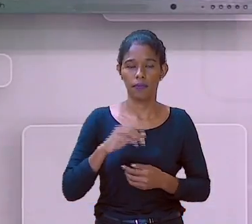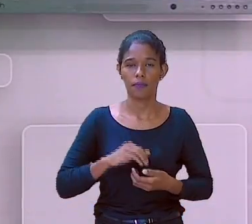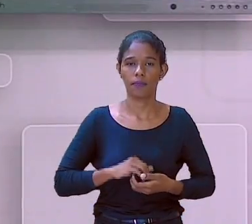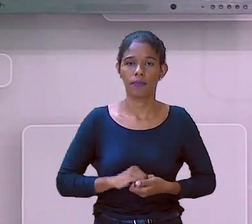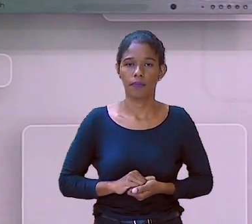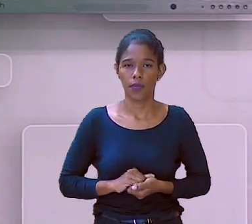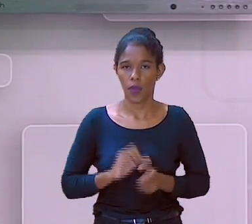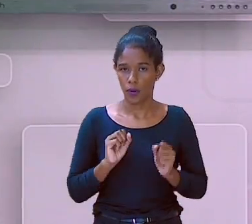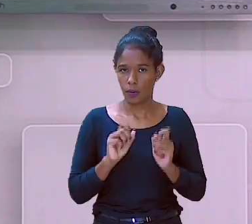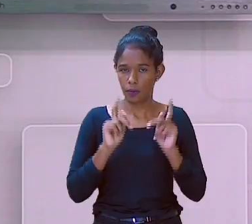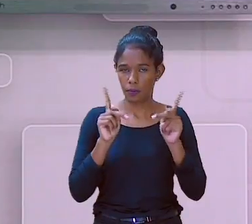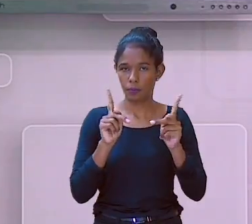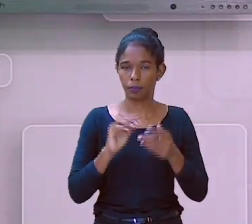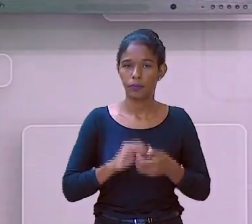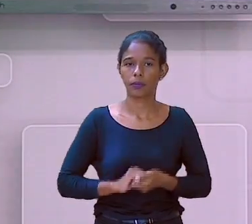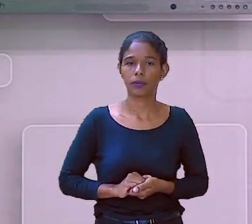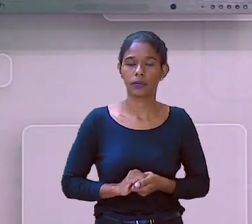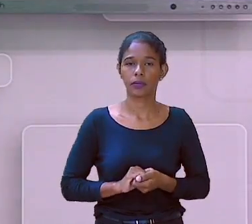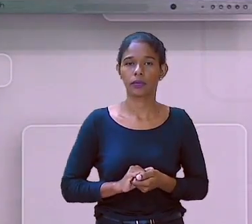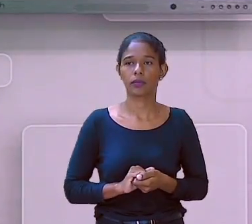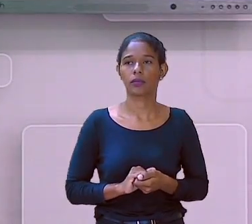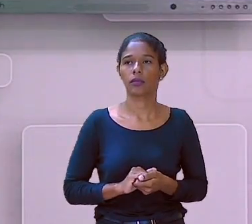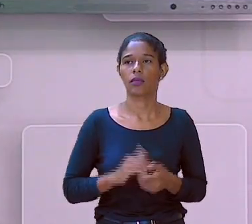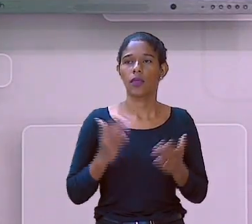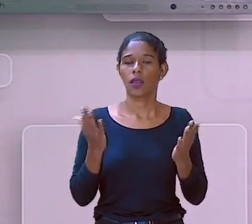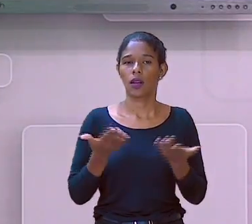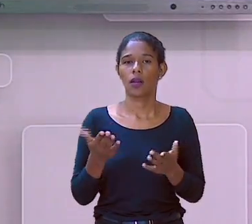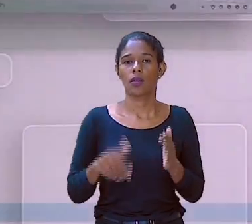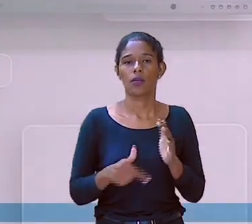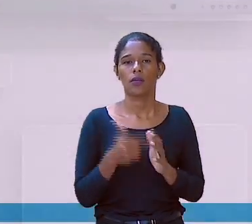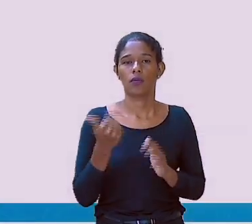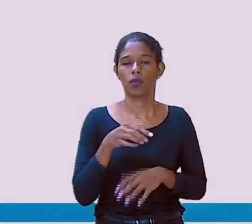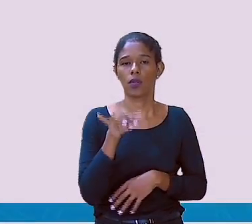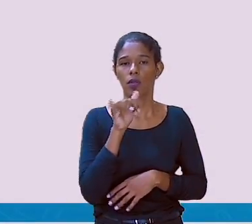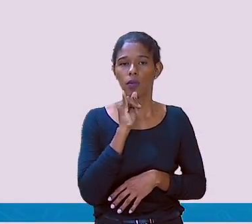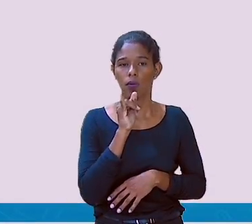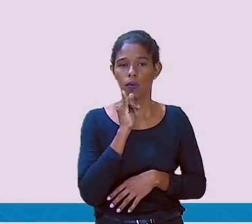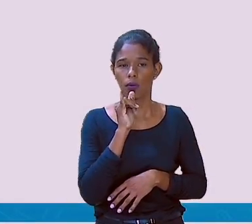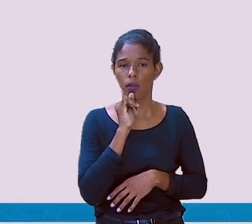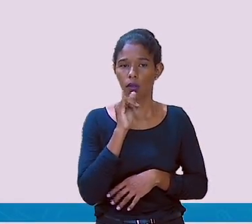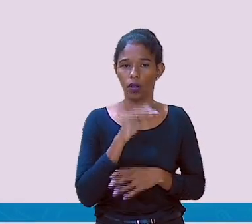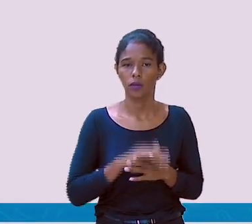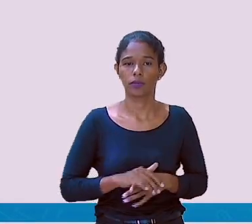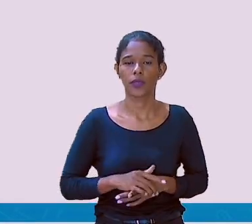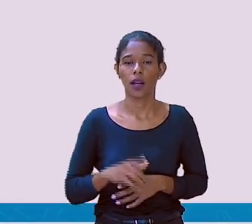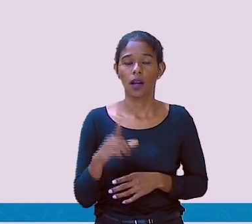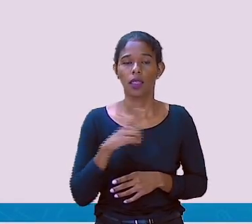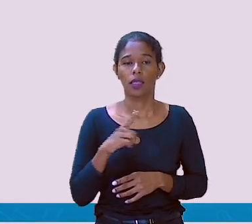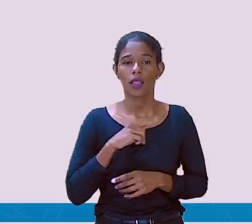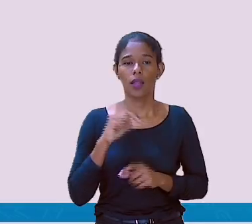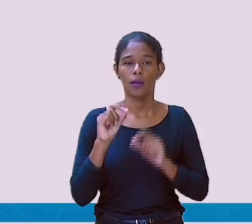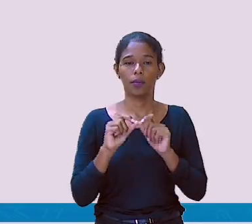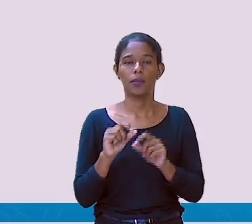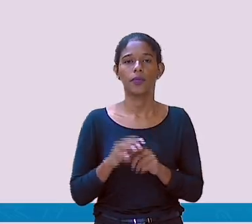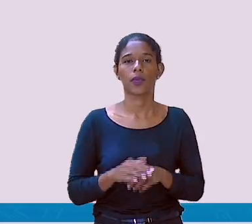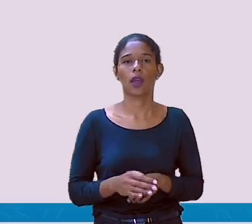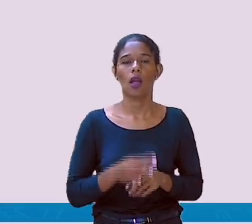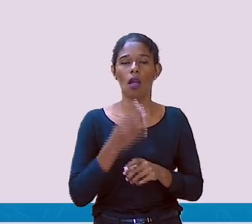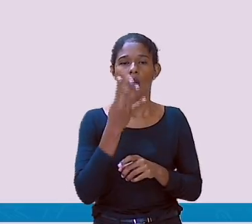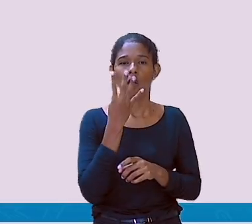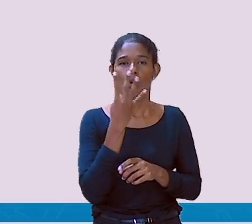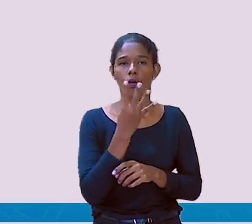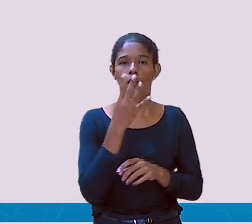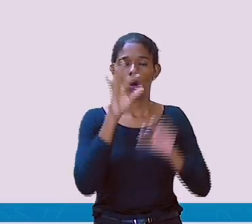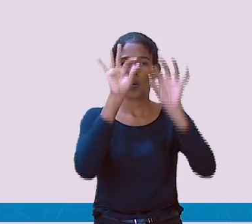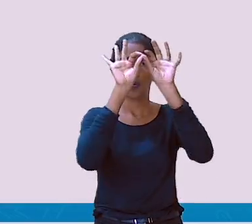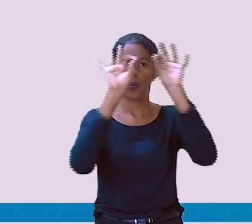milímetros, certo? Vamos ver um outro exemplo. 4 segmentos AB,